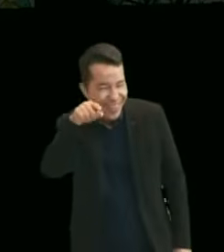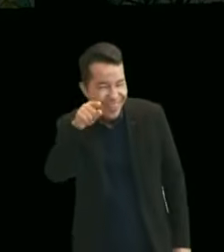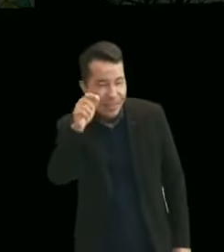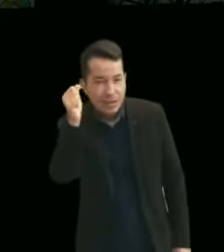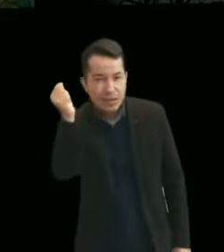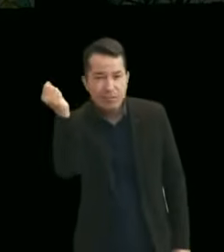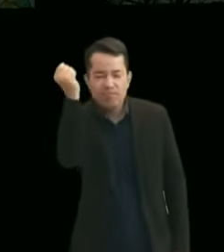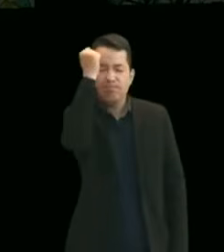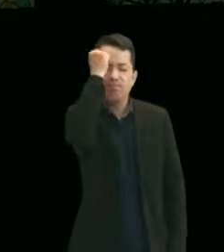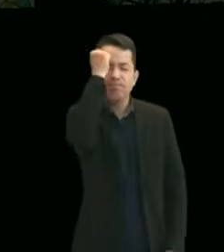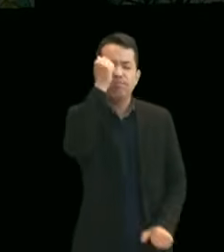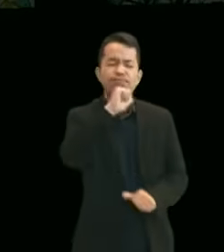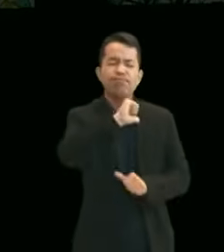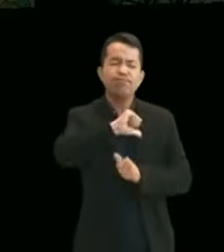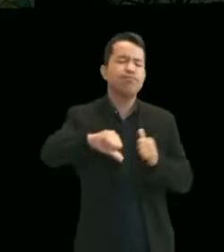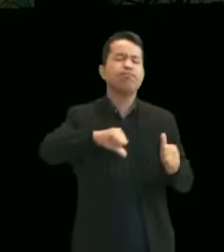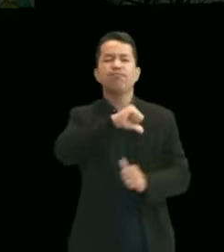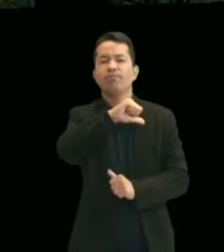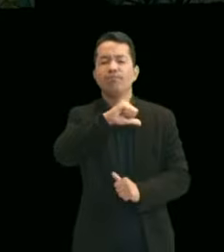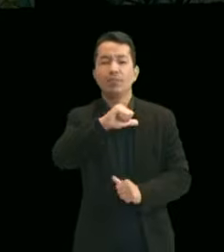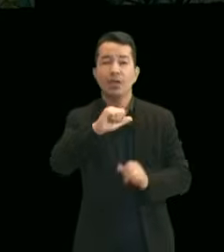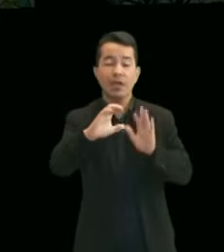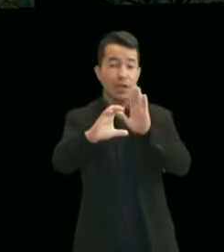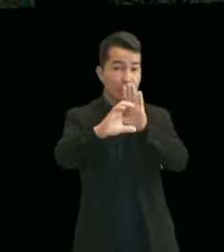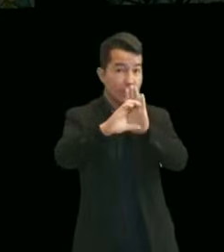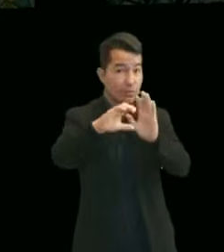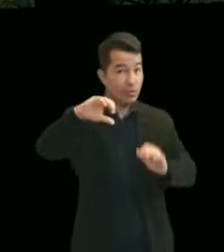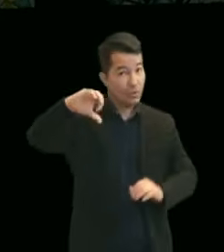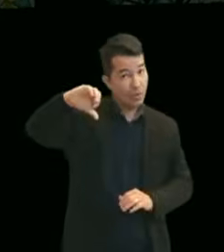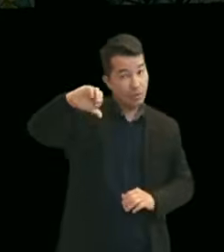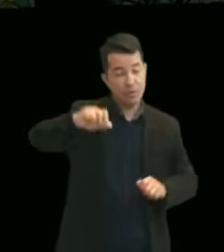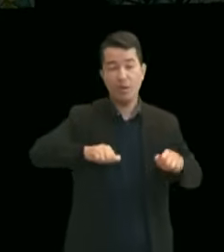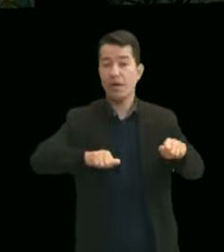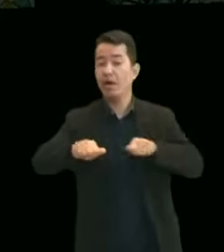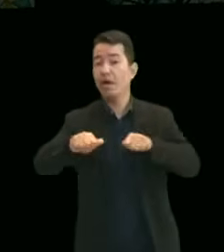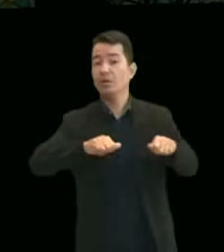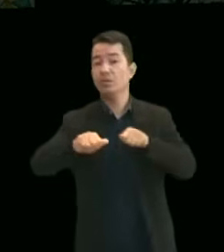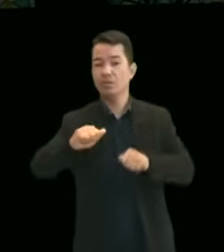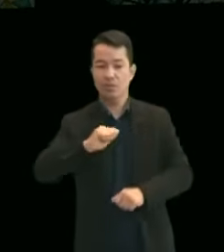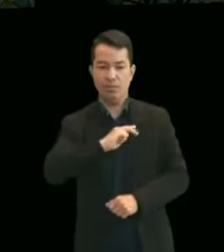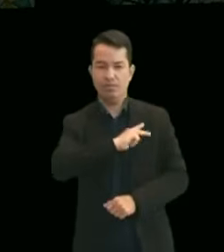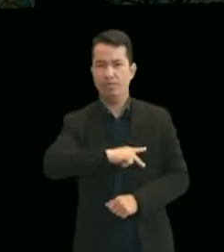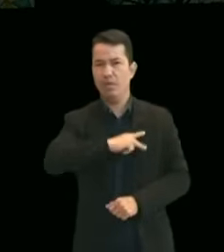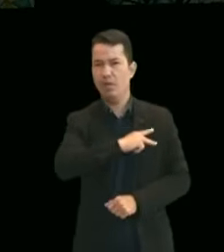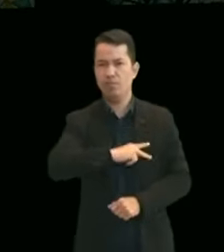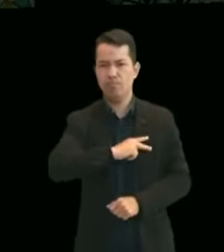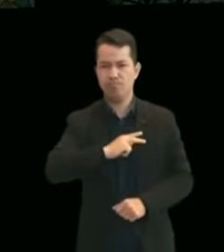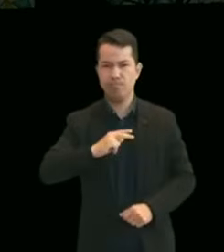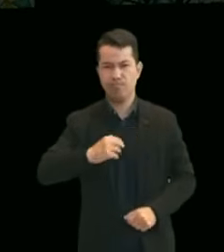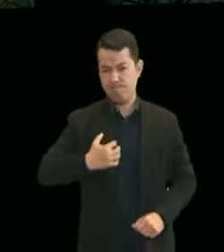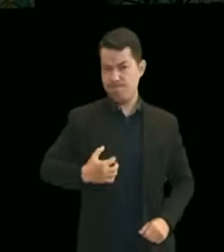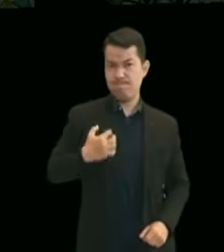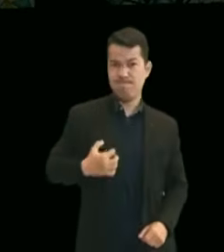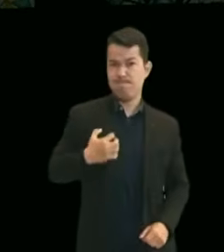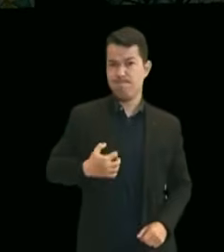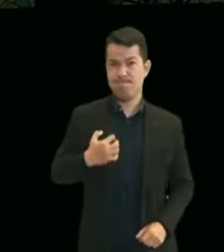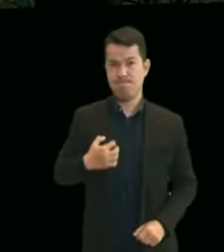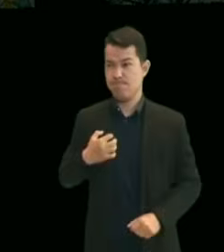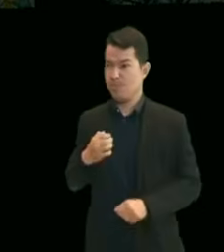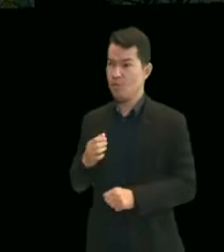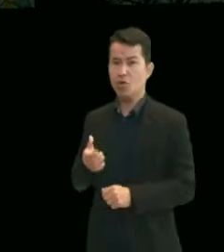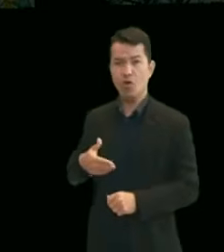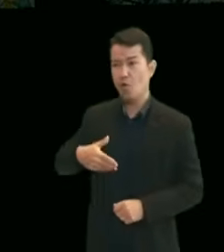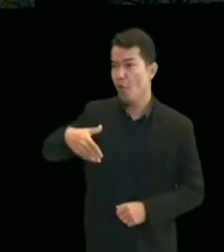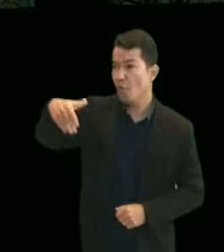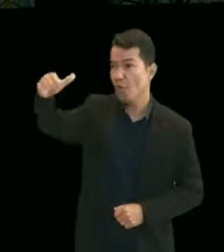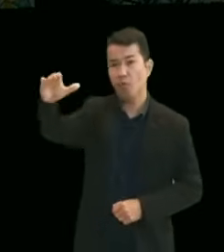capítulo 9 do livro de Atos, Paulo está indo para a cidade de Damasco para perseguir os cristãos e a igreja cristã naquela cidade, e